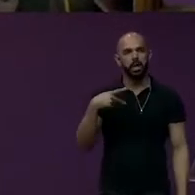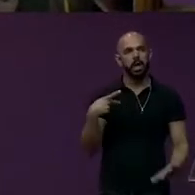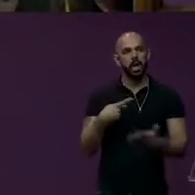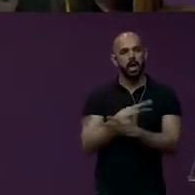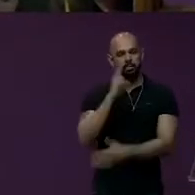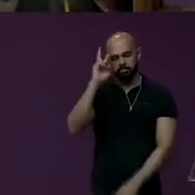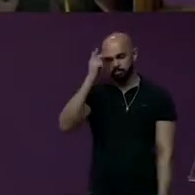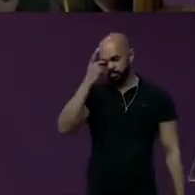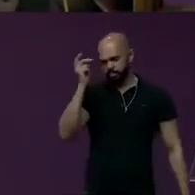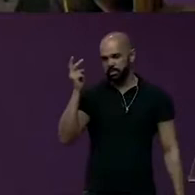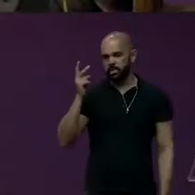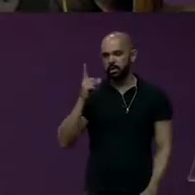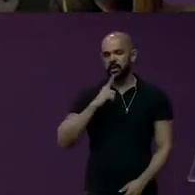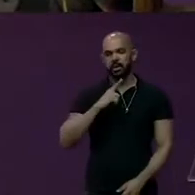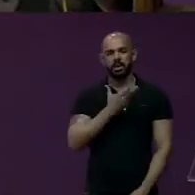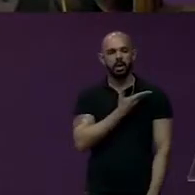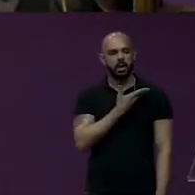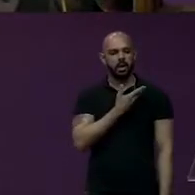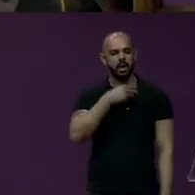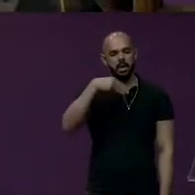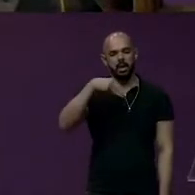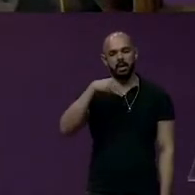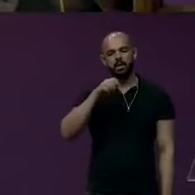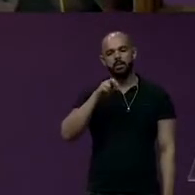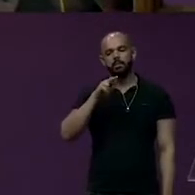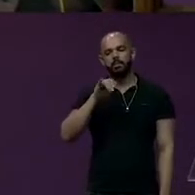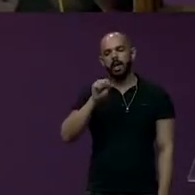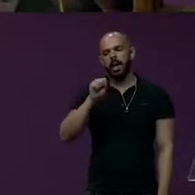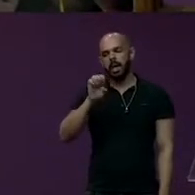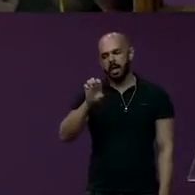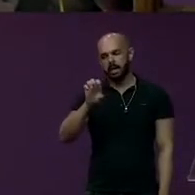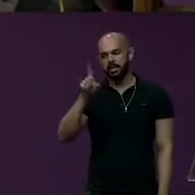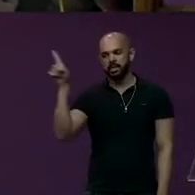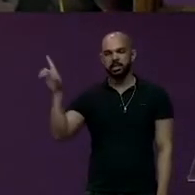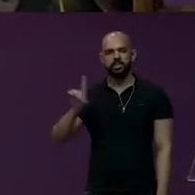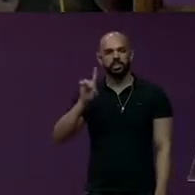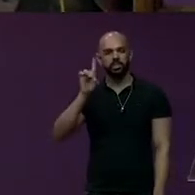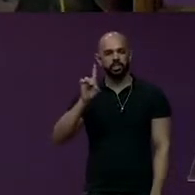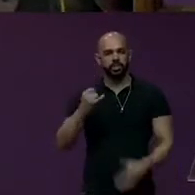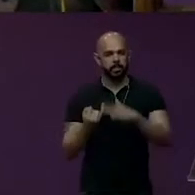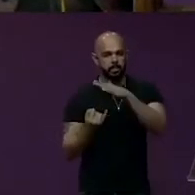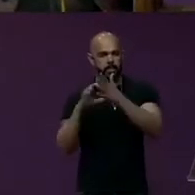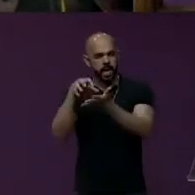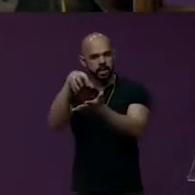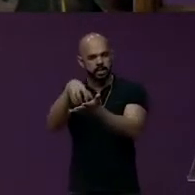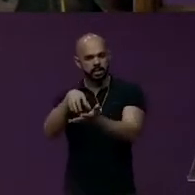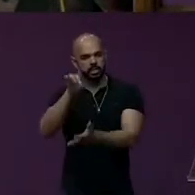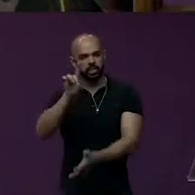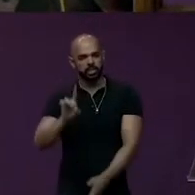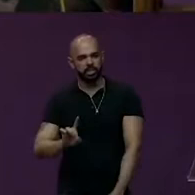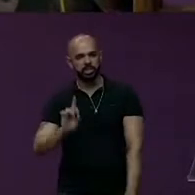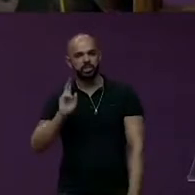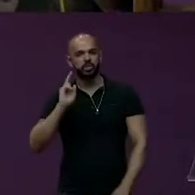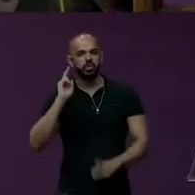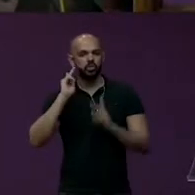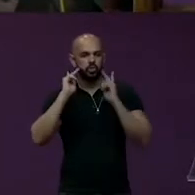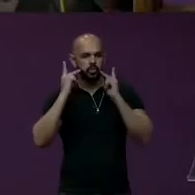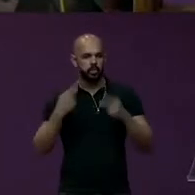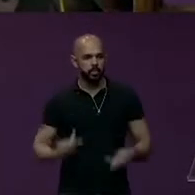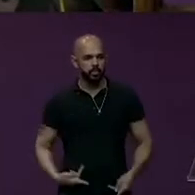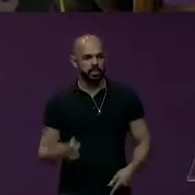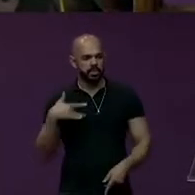foi da nossa colega Marise, do Departamento de Direitos Humanos e Saúde, e do PEP, que trabalha